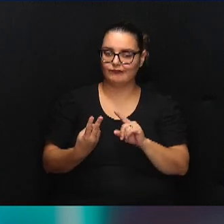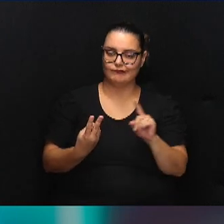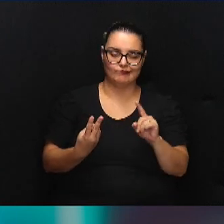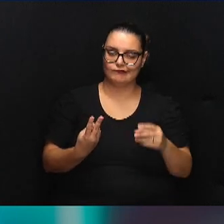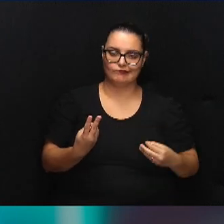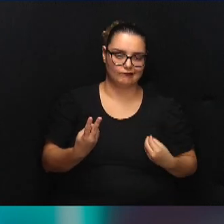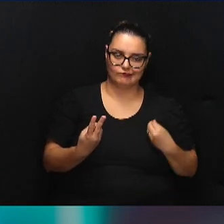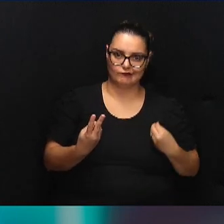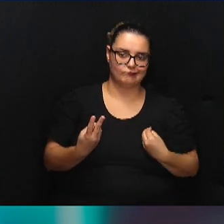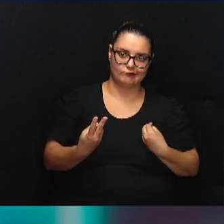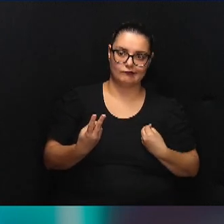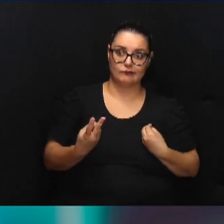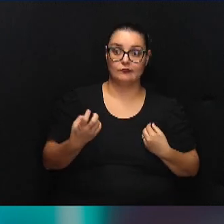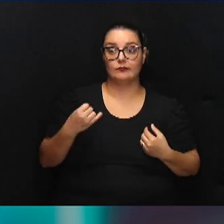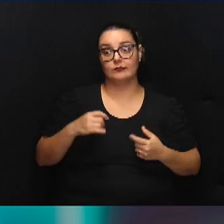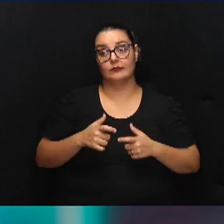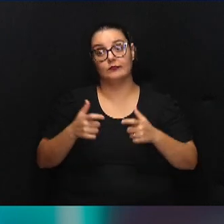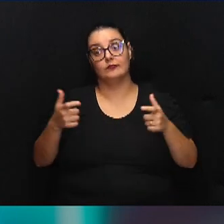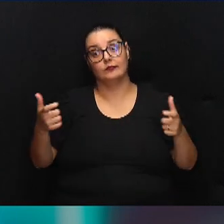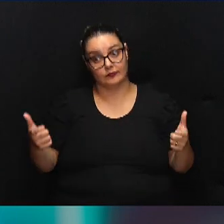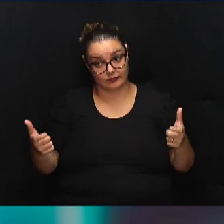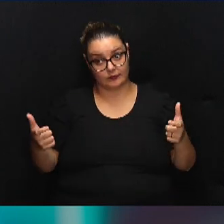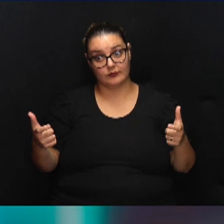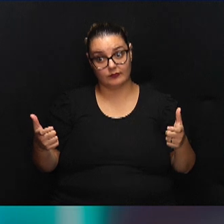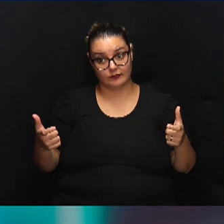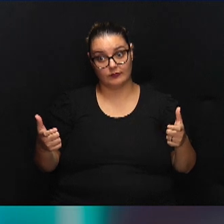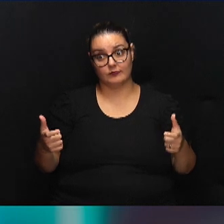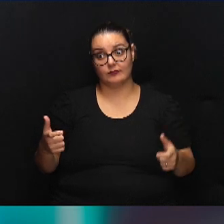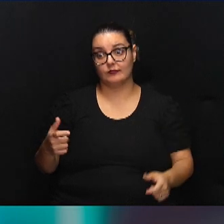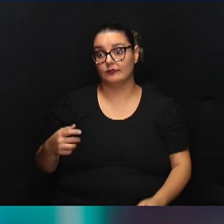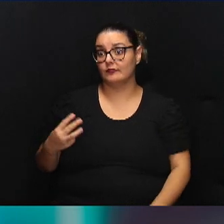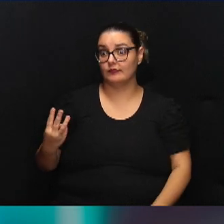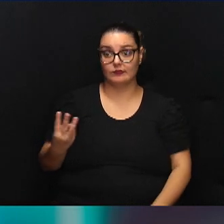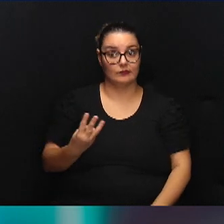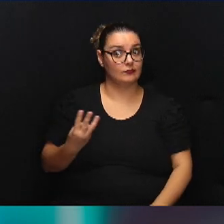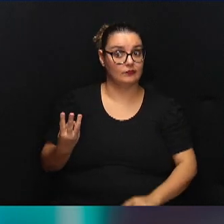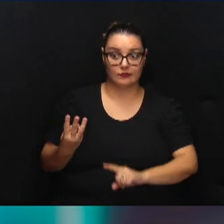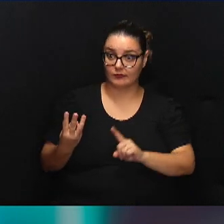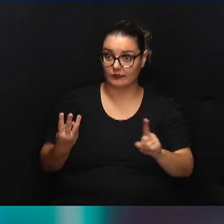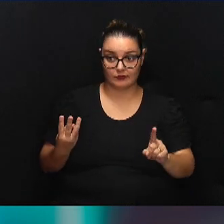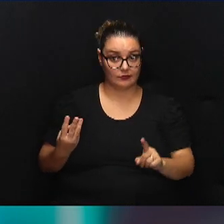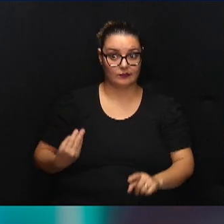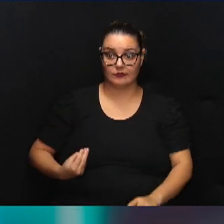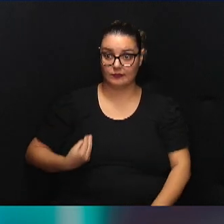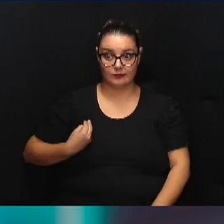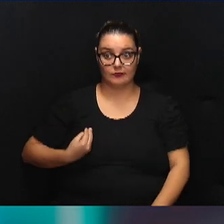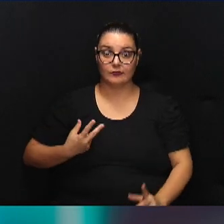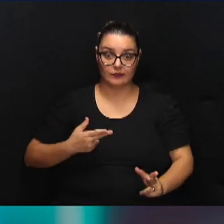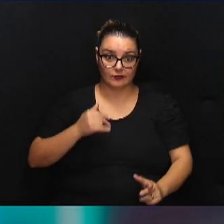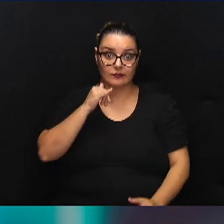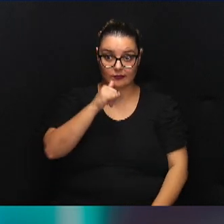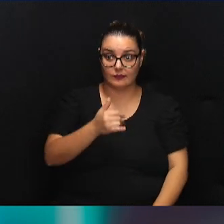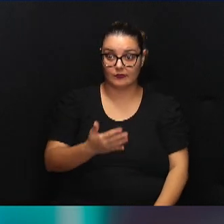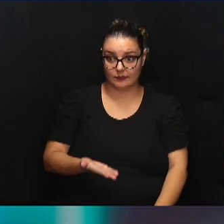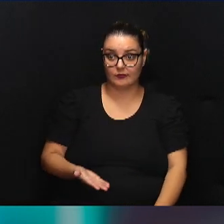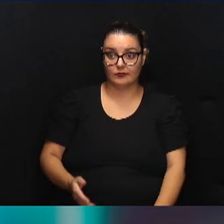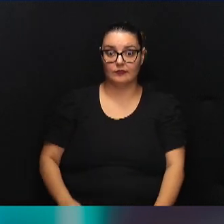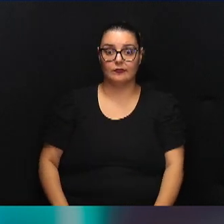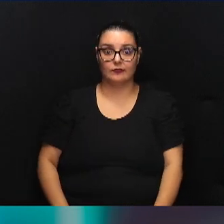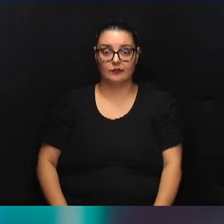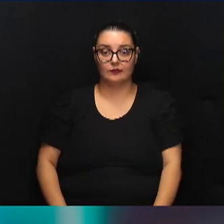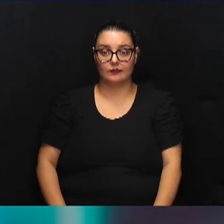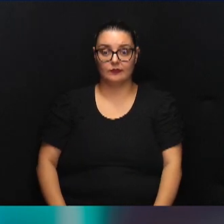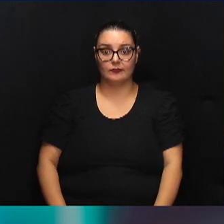né? Se a gente for aumentar o grupo, nós 3 não deveríamos estar aqui, como as meninas falaram.